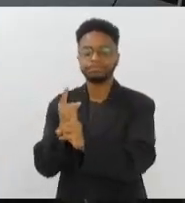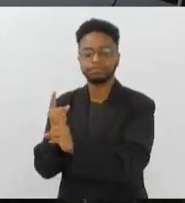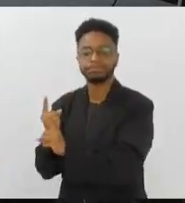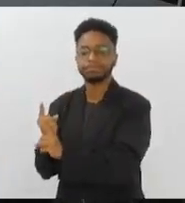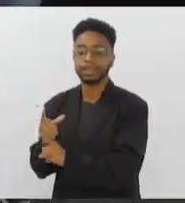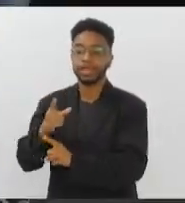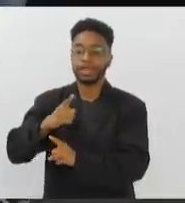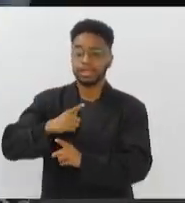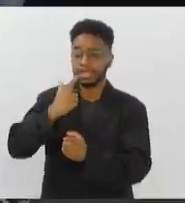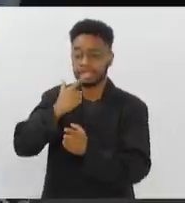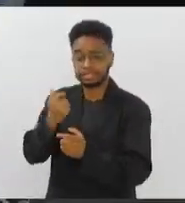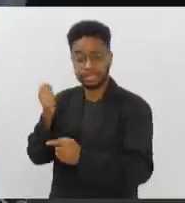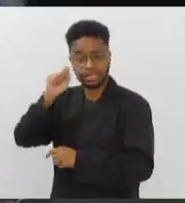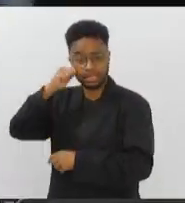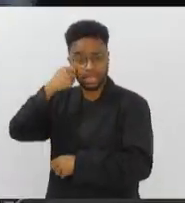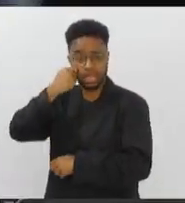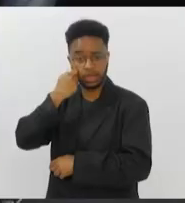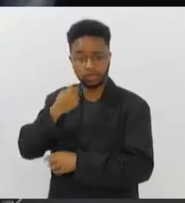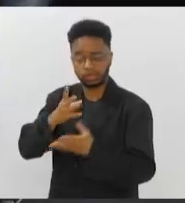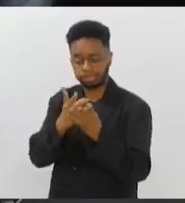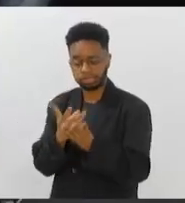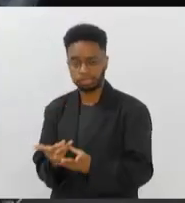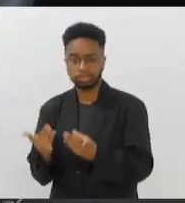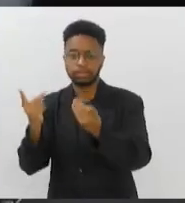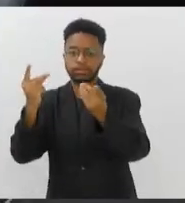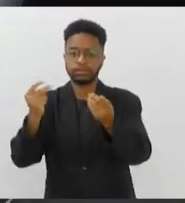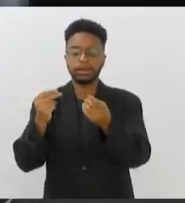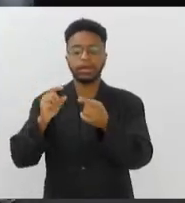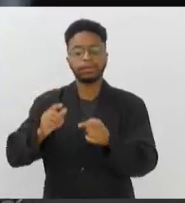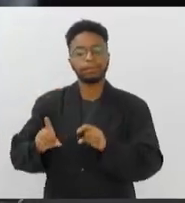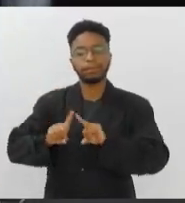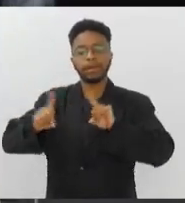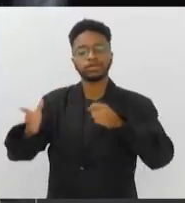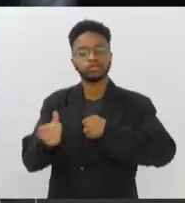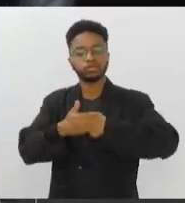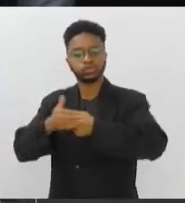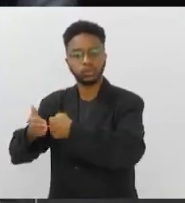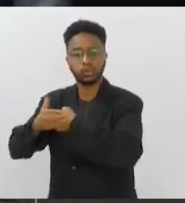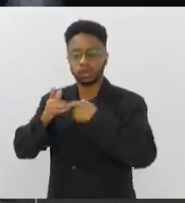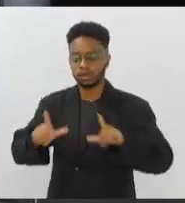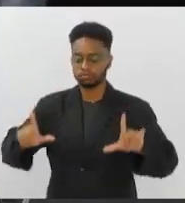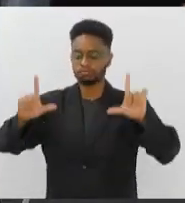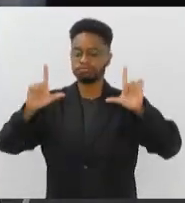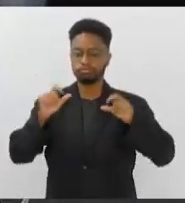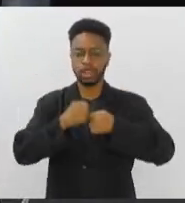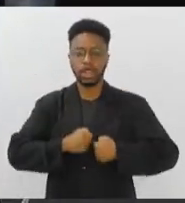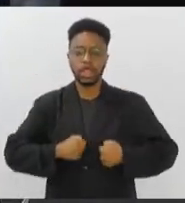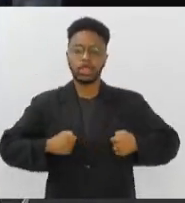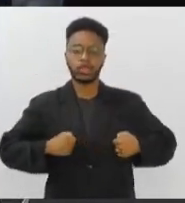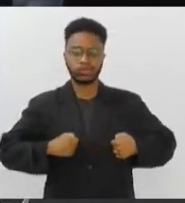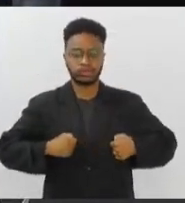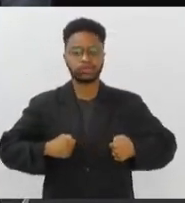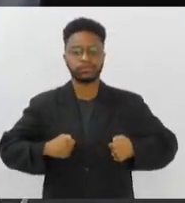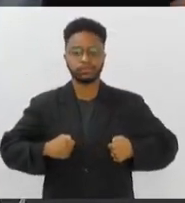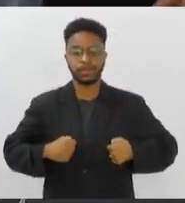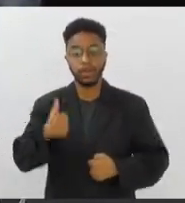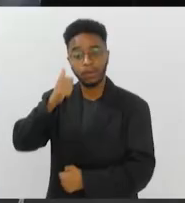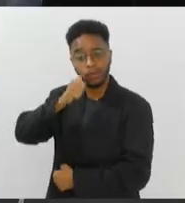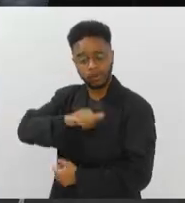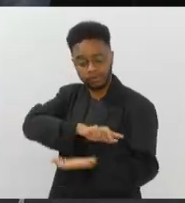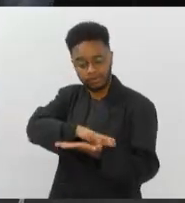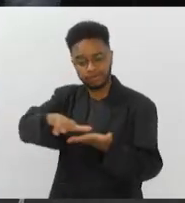Tem sangue retinto pisado atrás do herói emoldurado.